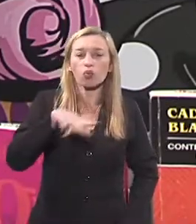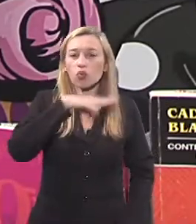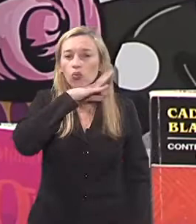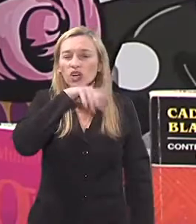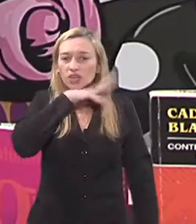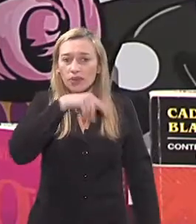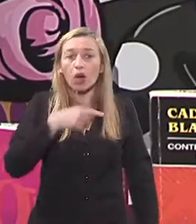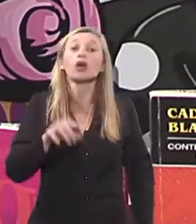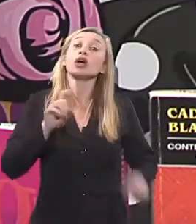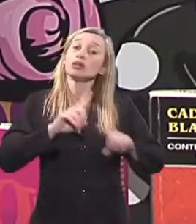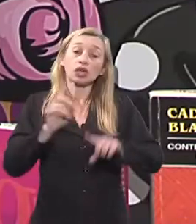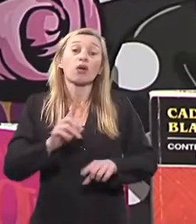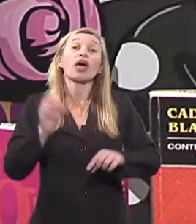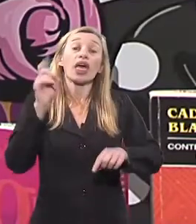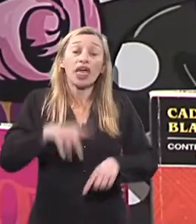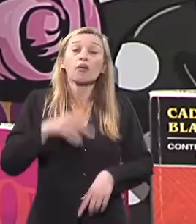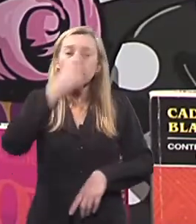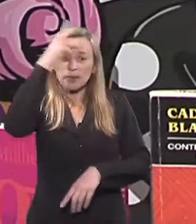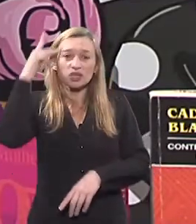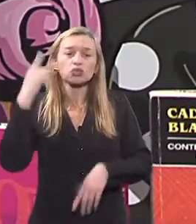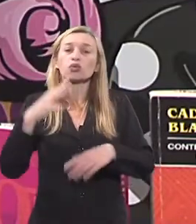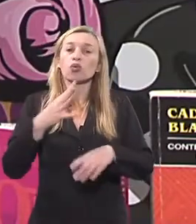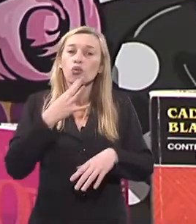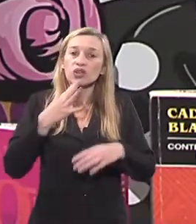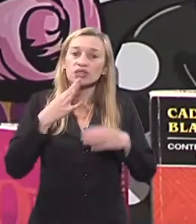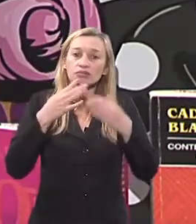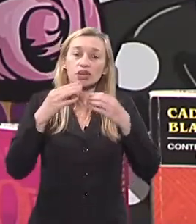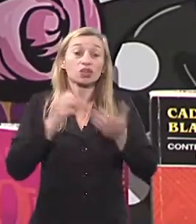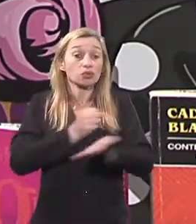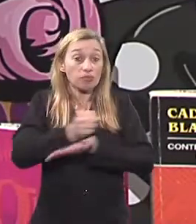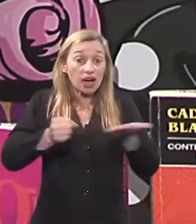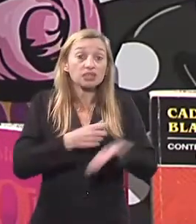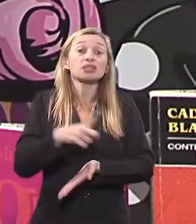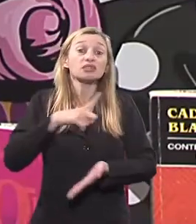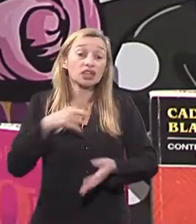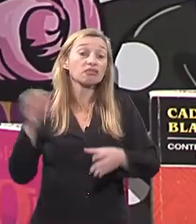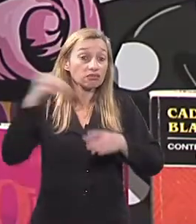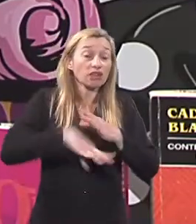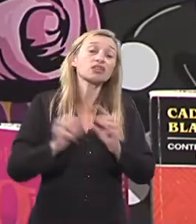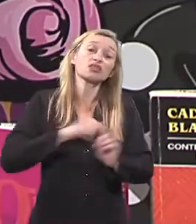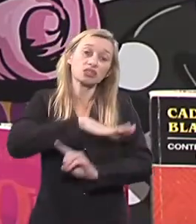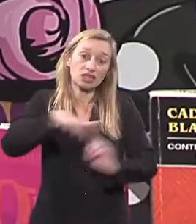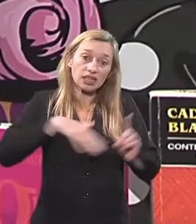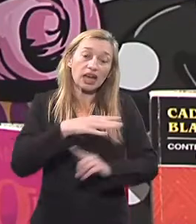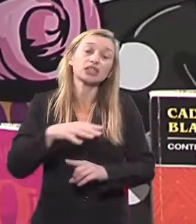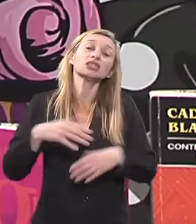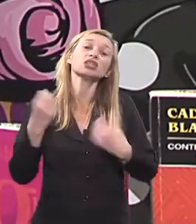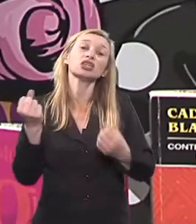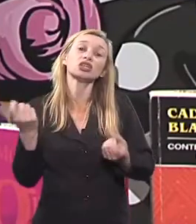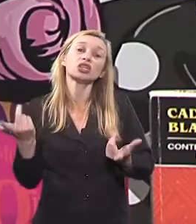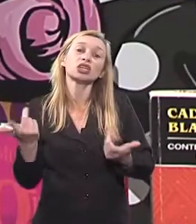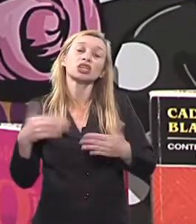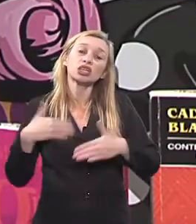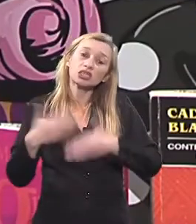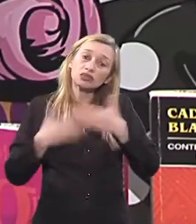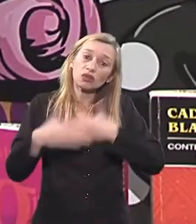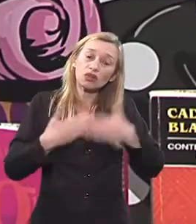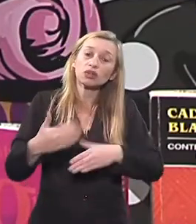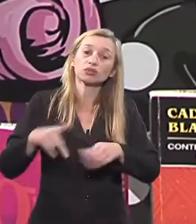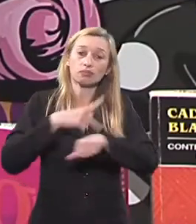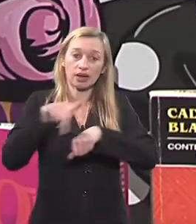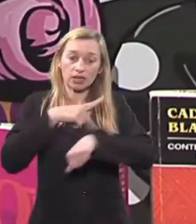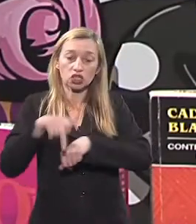pessoa com conhecimento vasto de muitas coisas que estão na nossa sociedade e construíram efetivamente esse